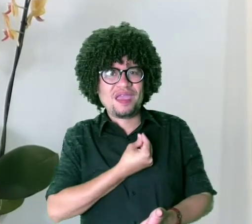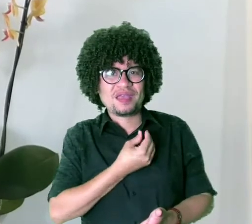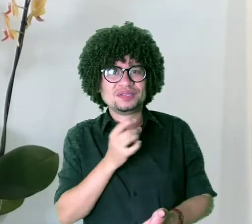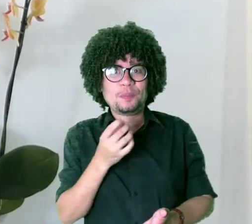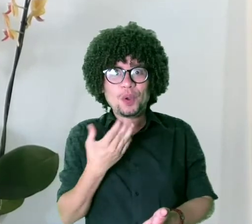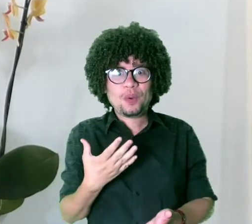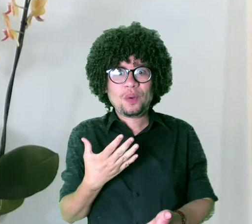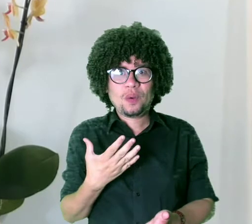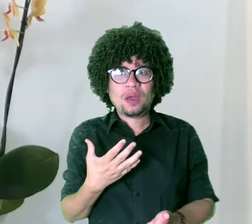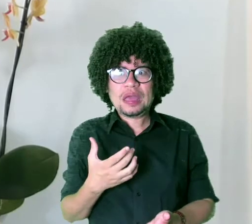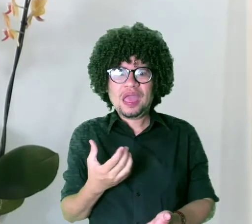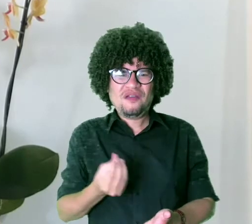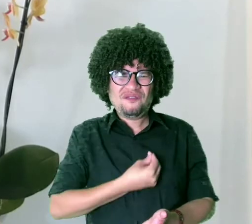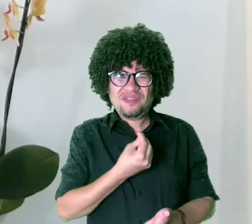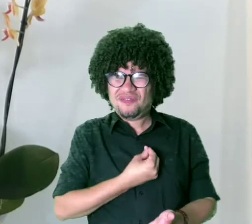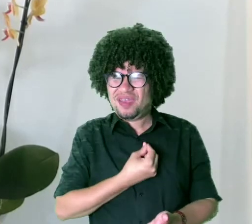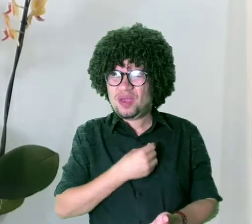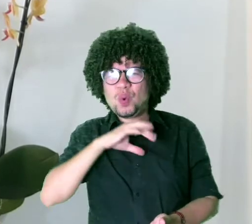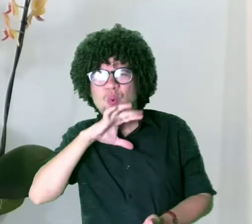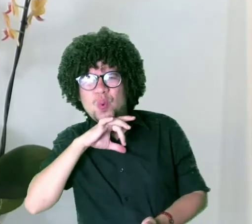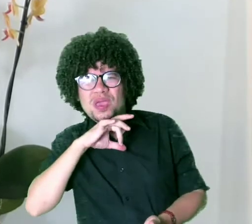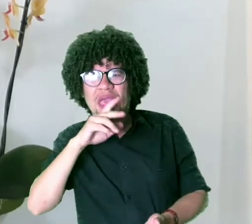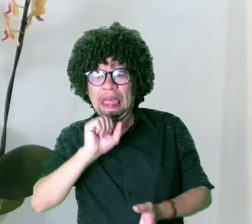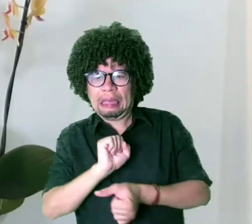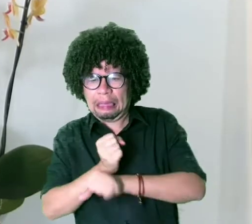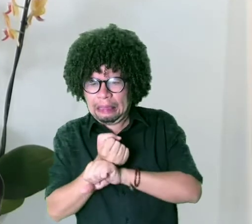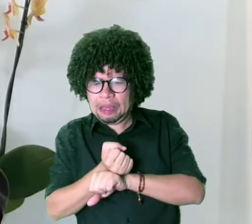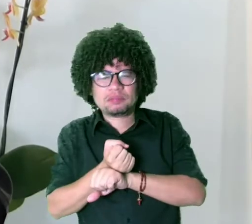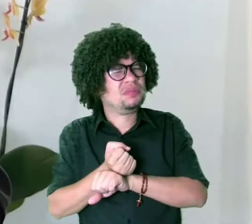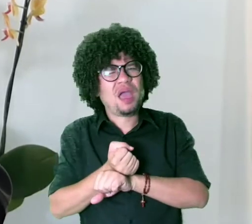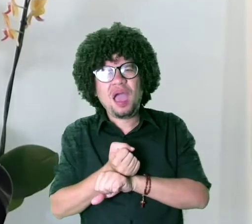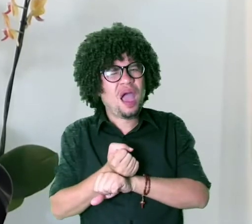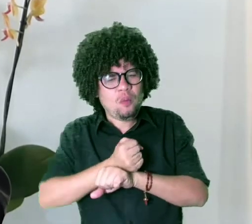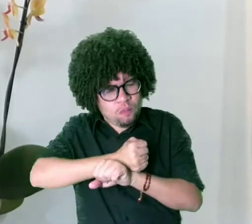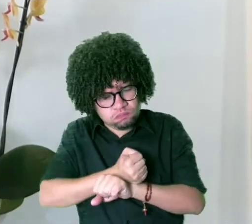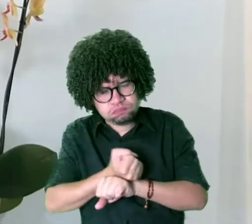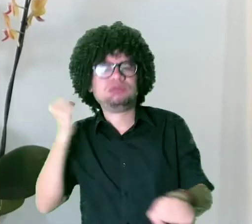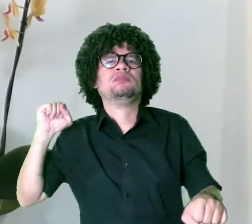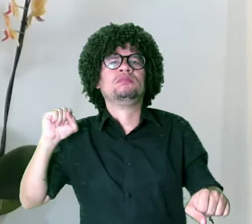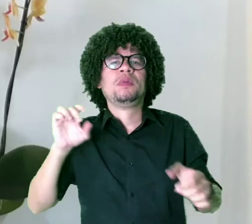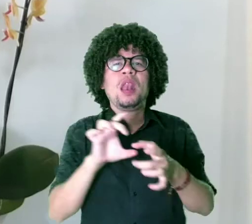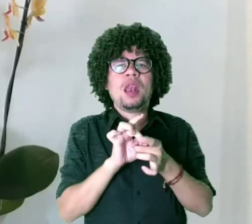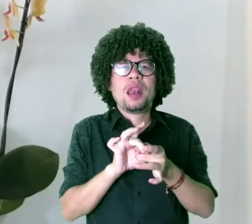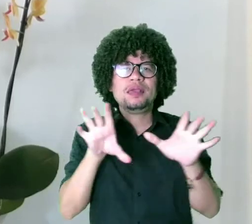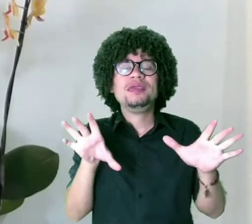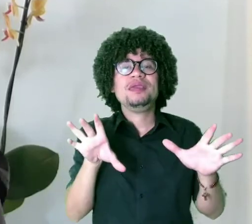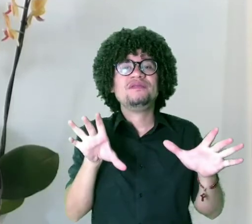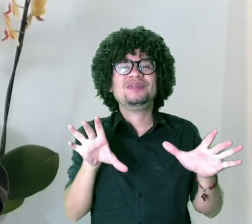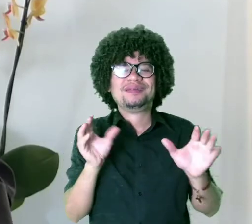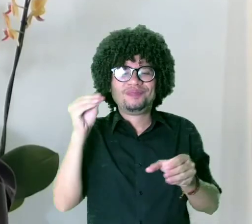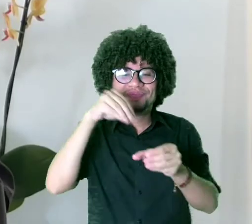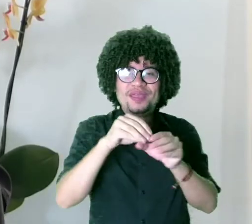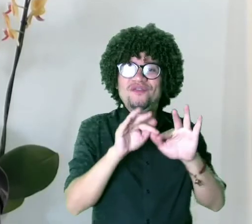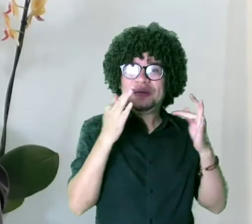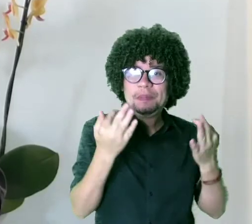de viver não como escravos, mas de viver livres em suas famílias,